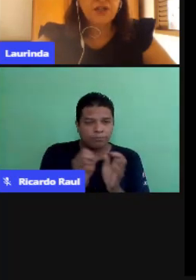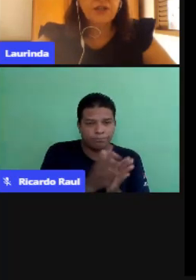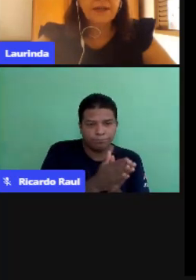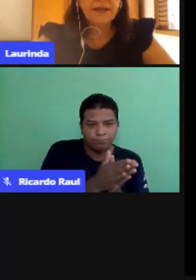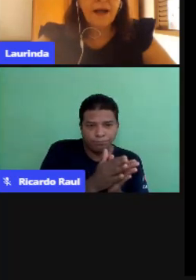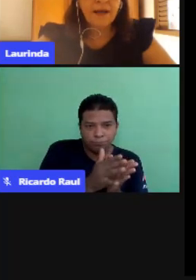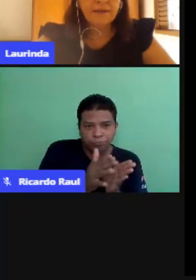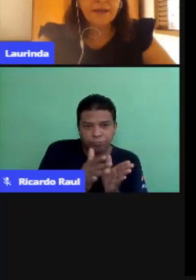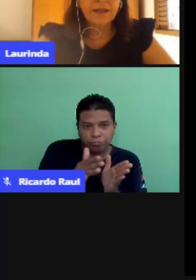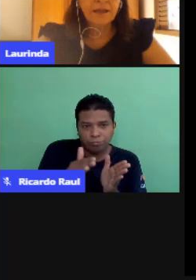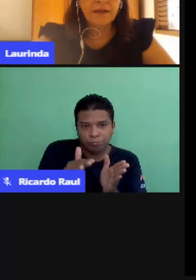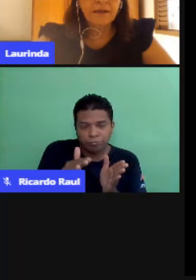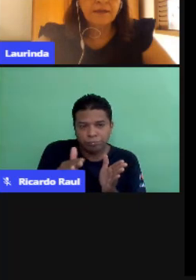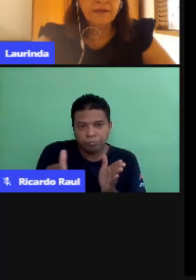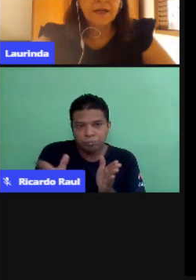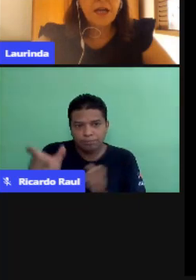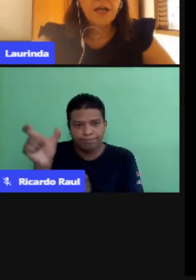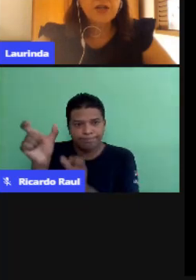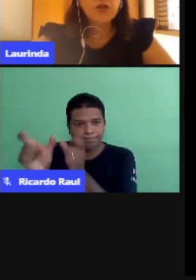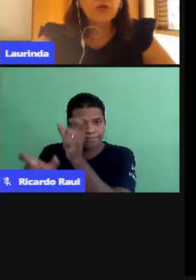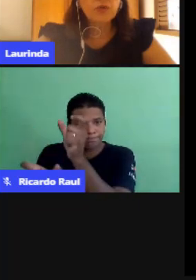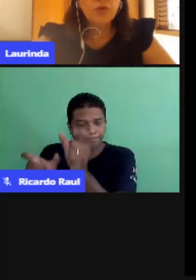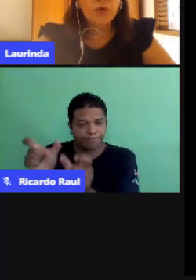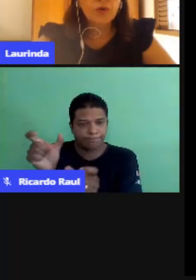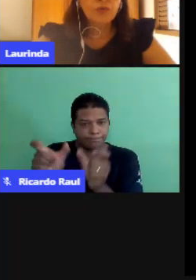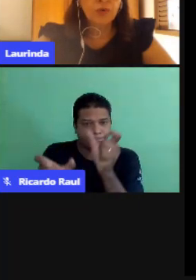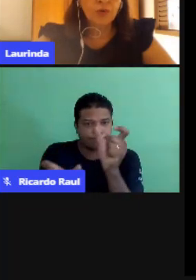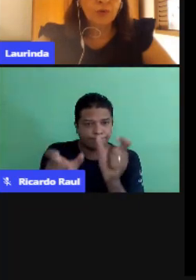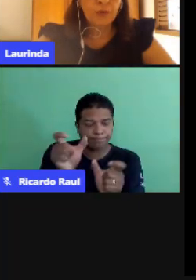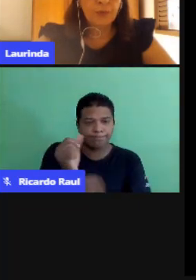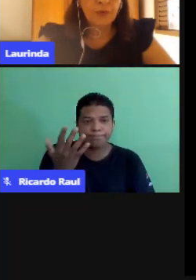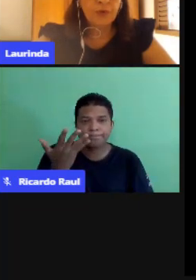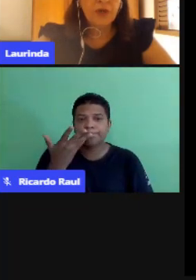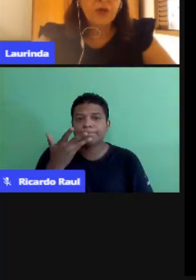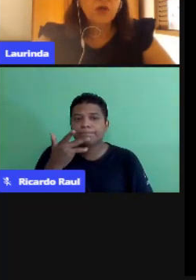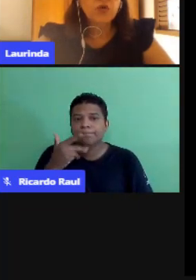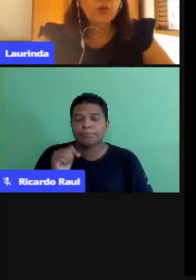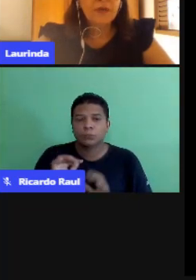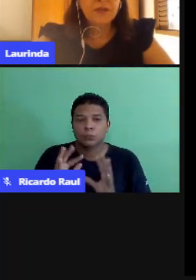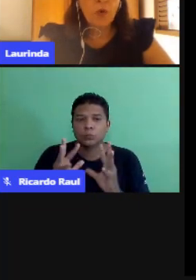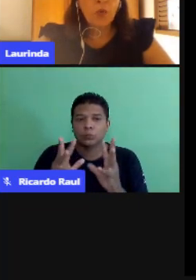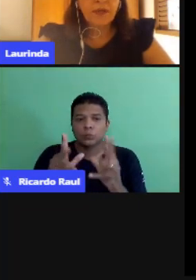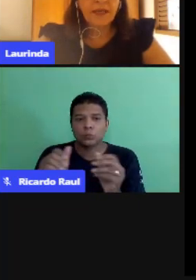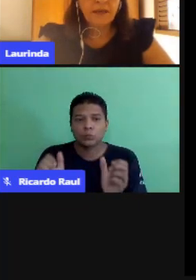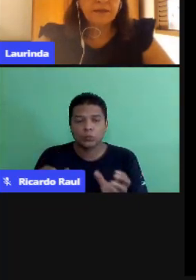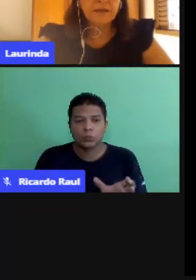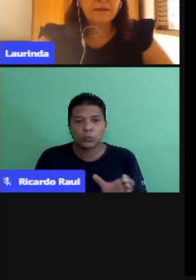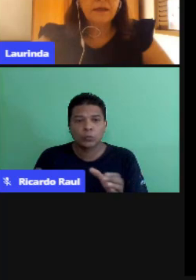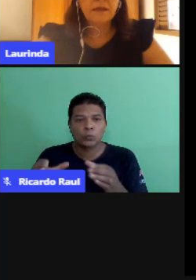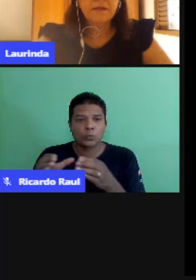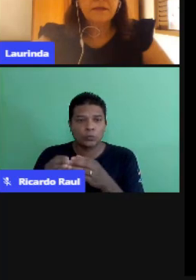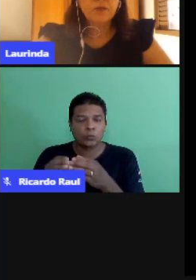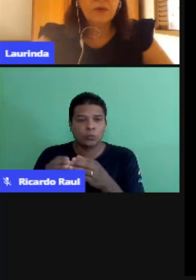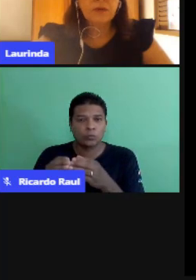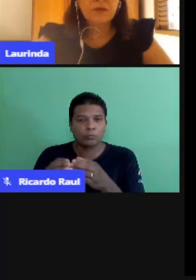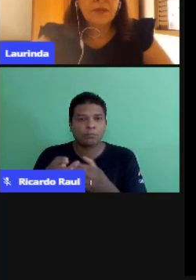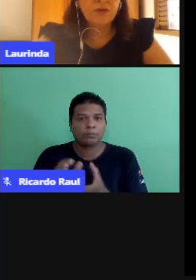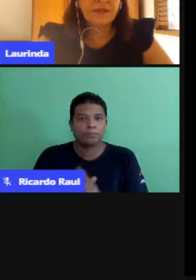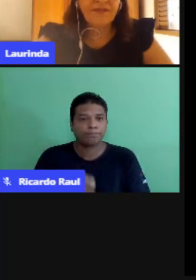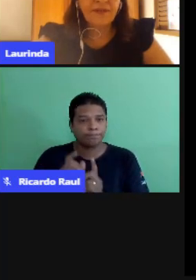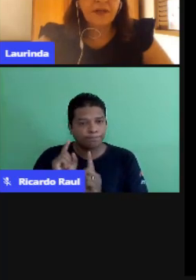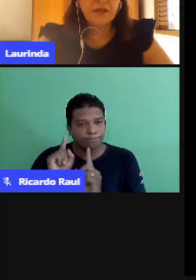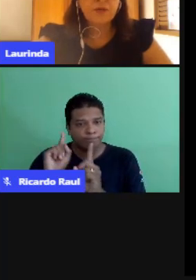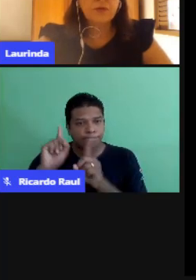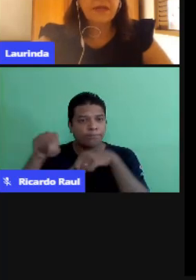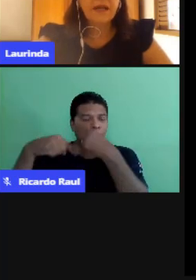trajetória de cada criança e de todo o grupo, suas conquistas,